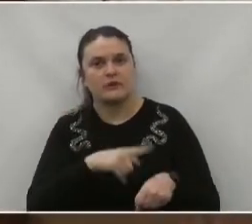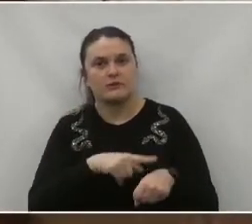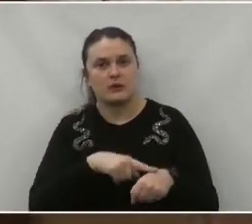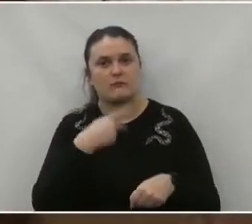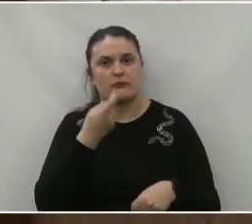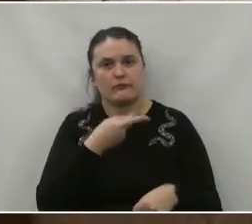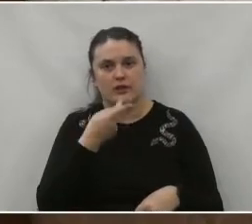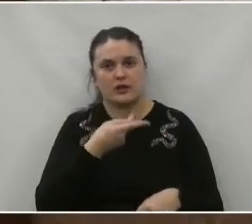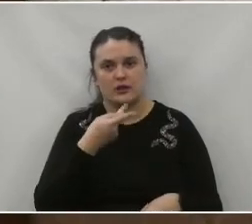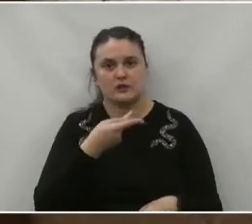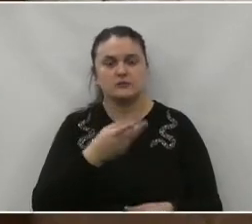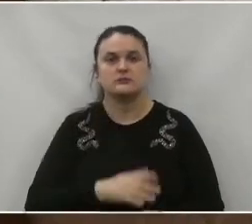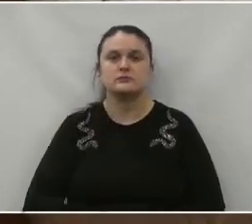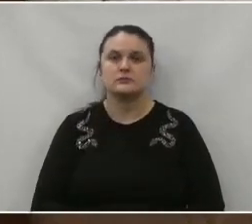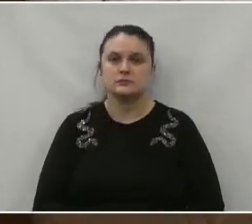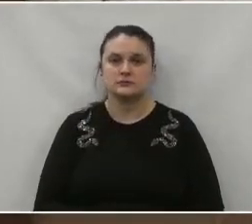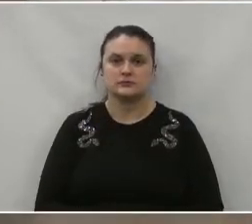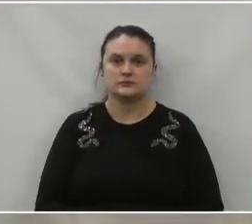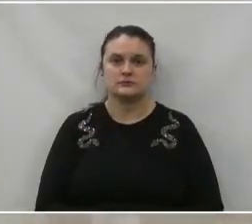horário do expediente.